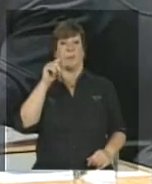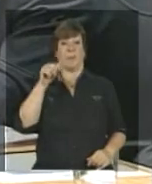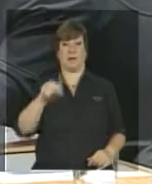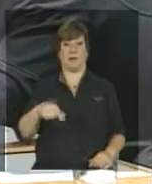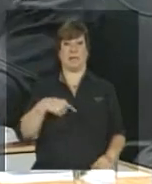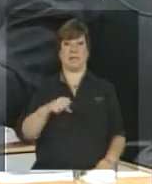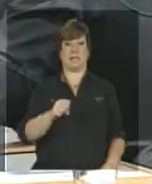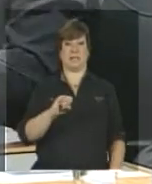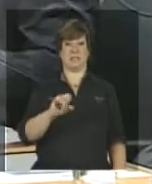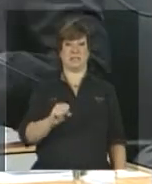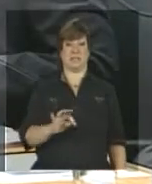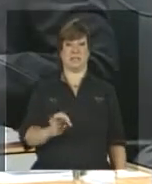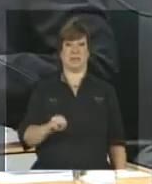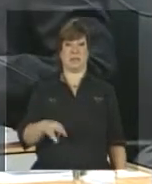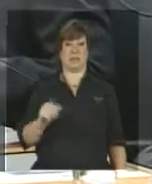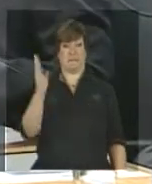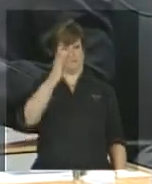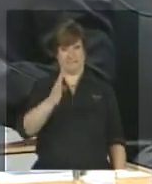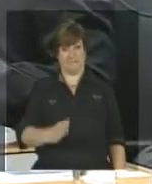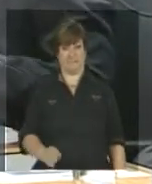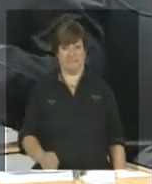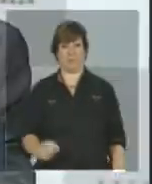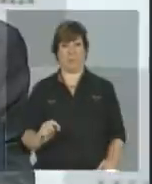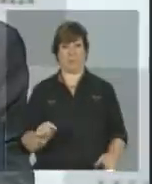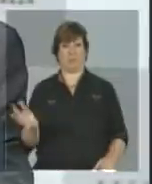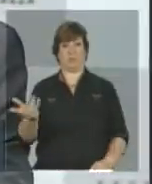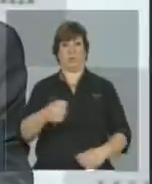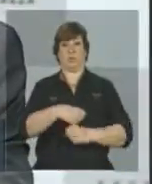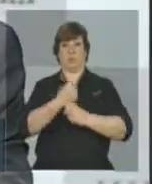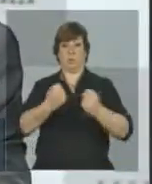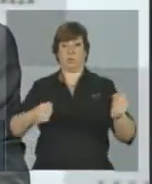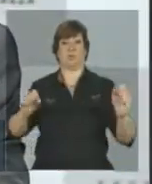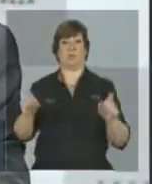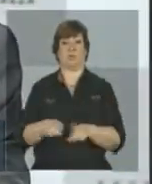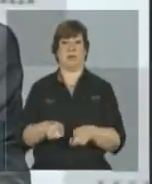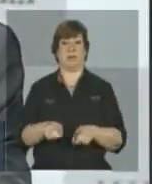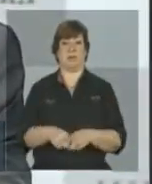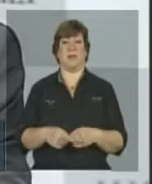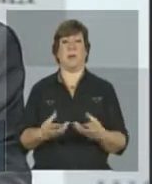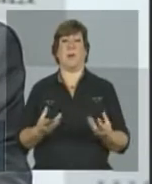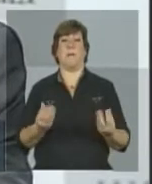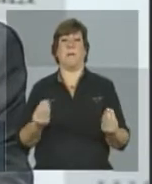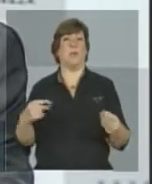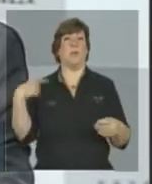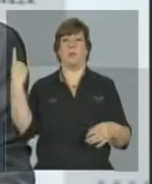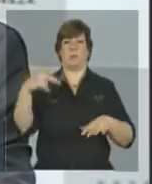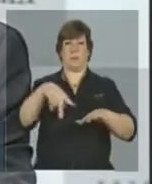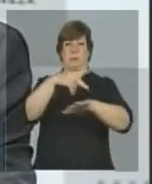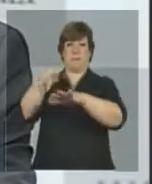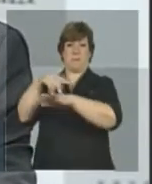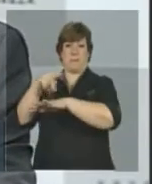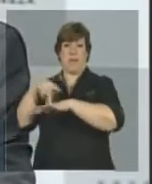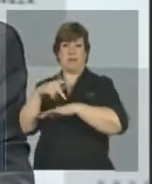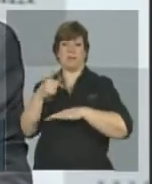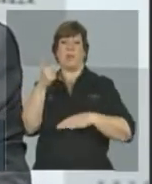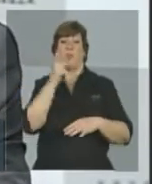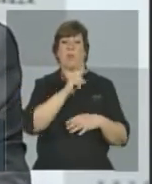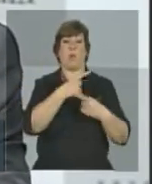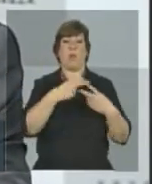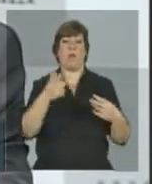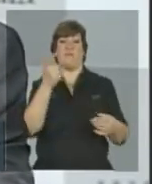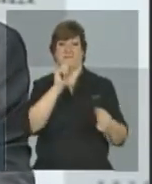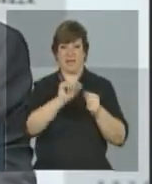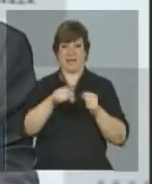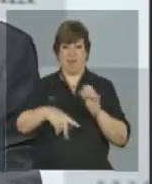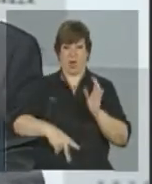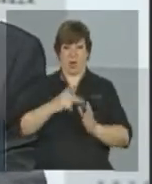sistema brasileiro e da dificuldade de acesso de muitos países na realização de transplantes, nós temos tido no